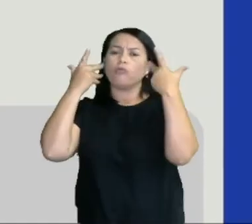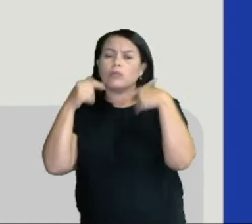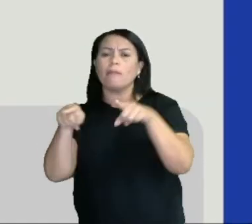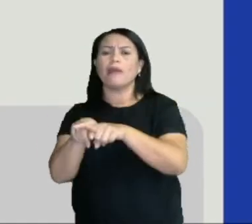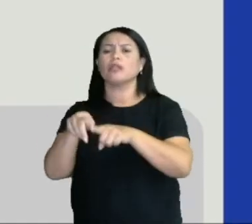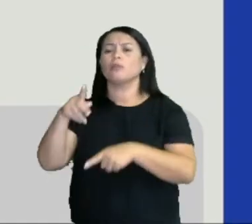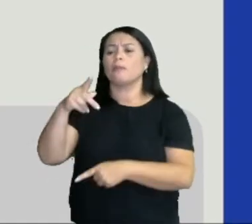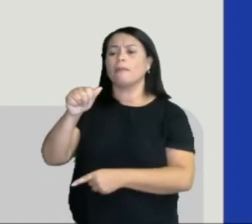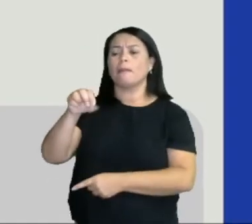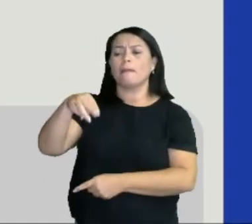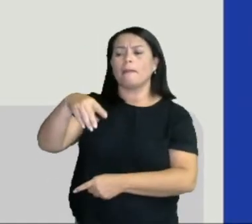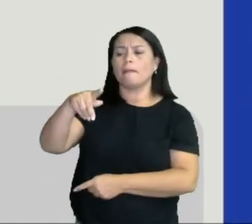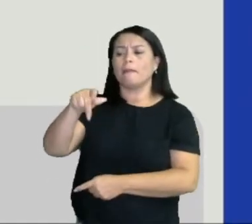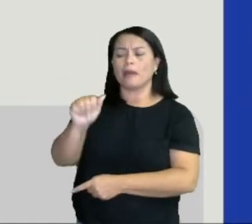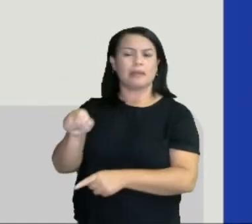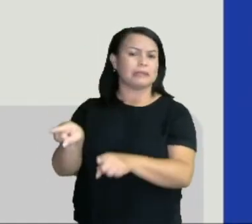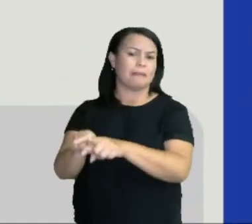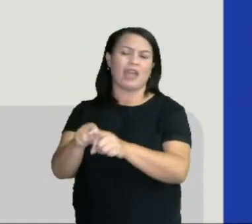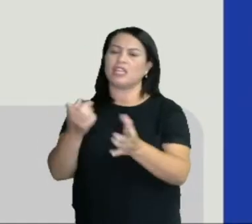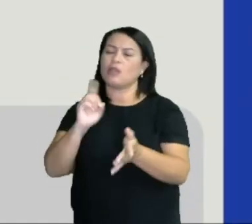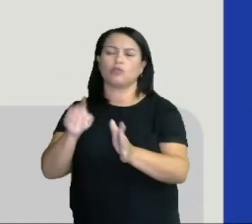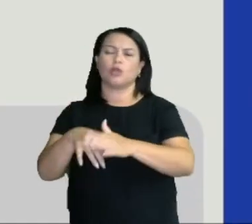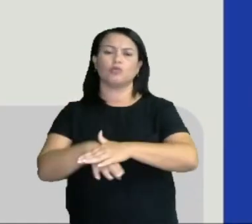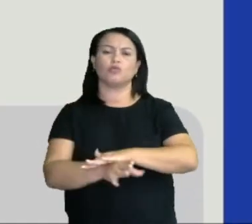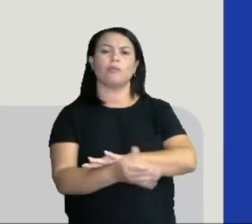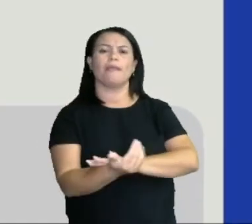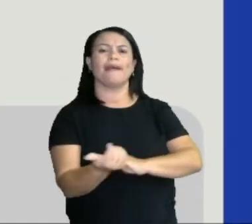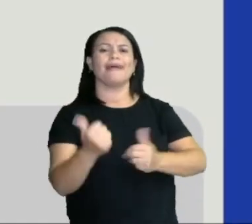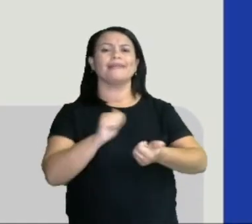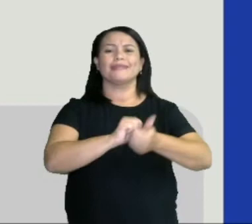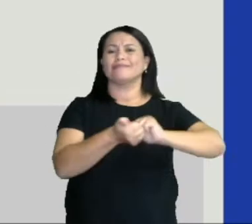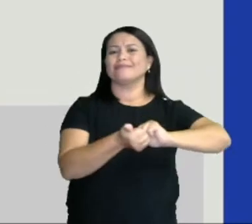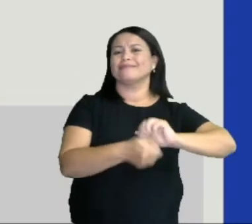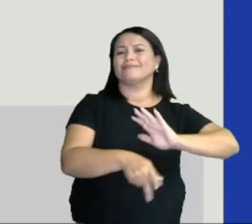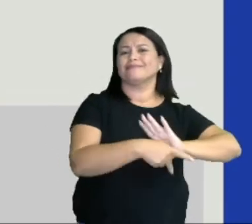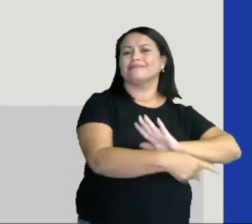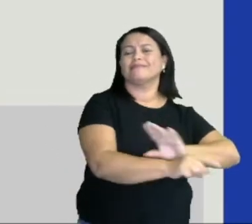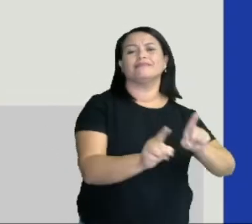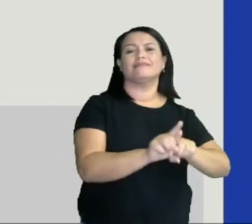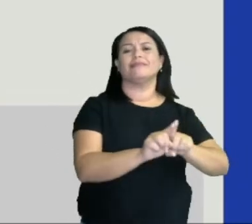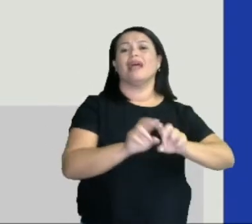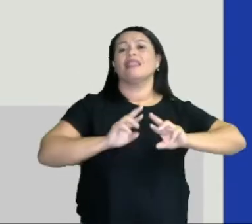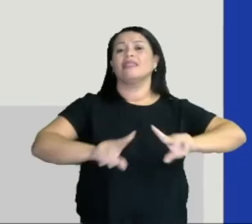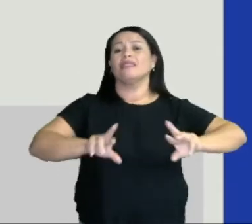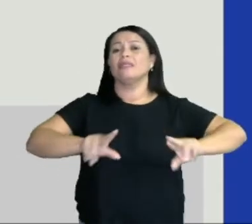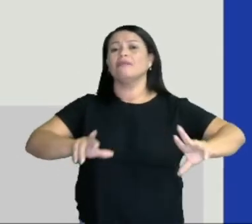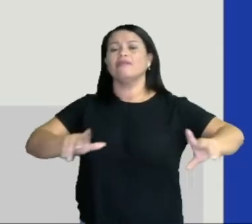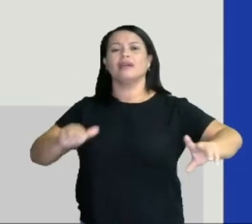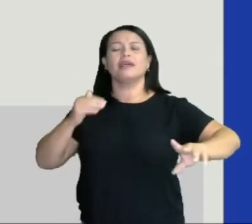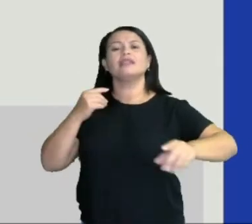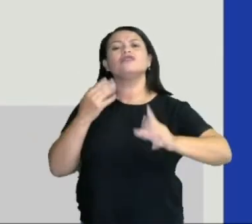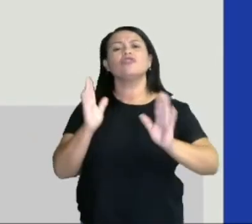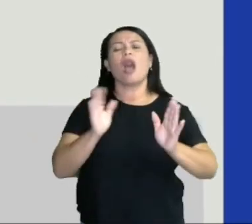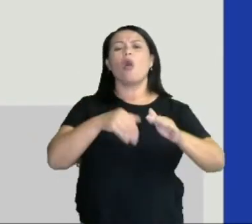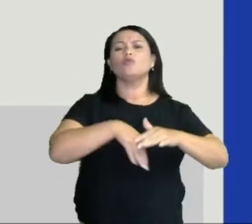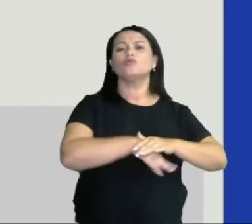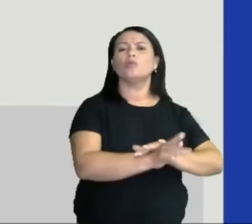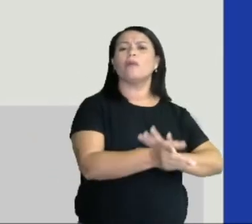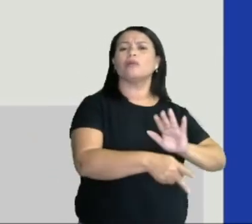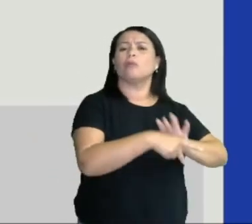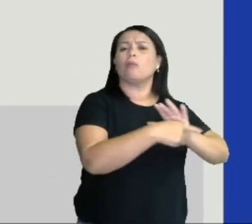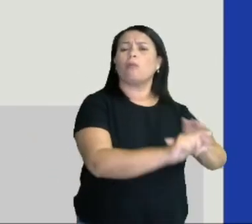adaptará ao bioma Cerrado, ao bioma Caatinga. Então, cada planta e cada animal é adaptado para viver em